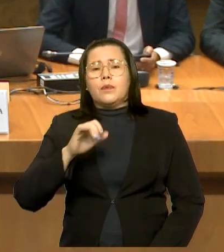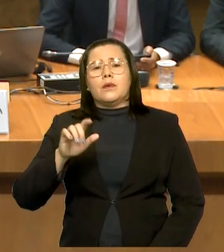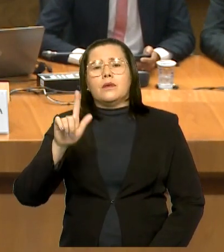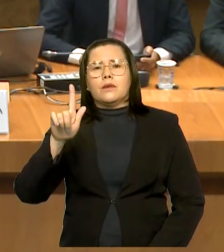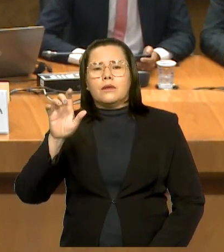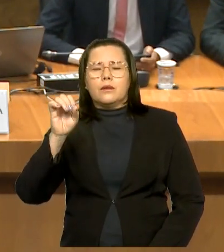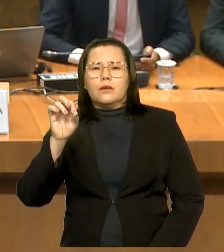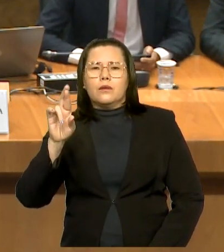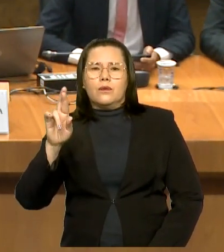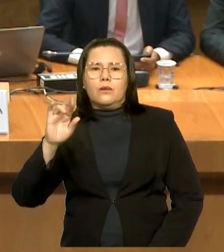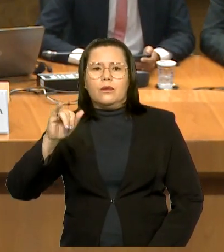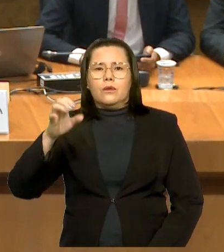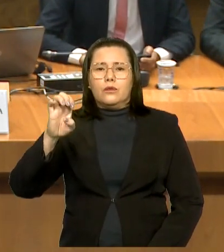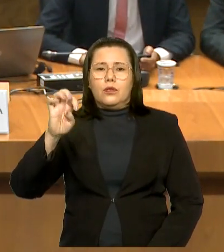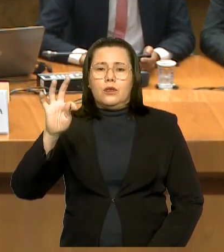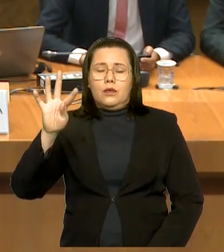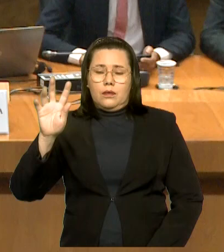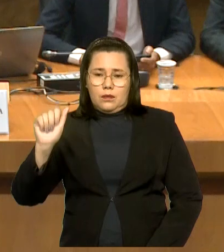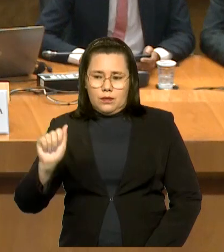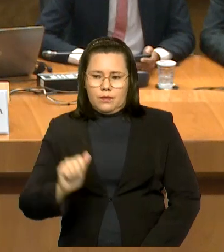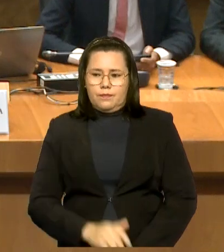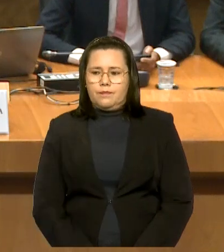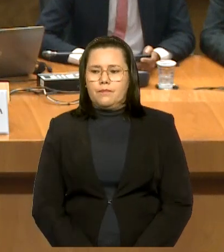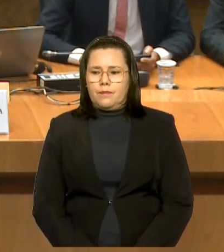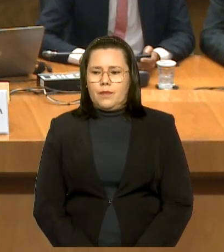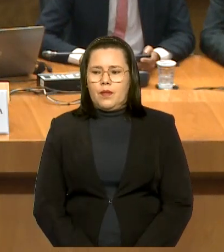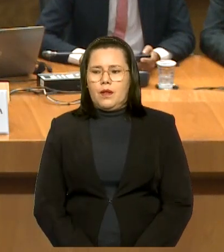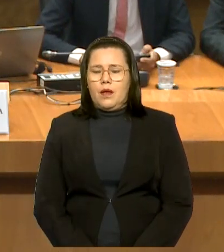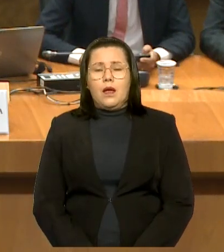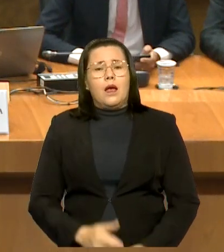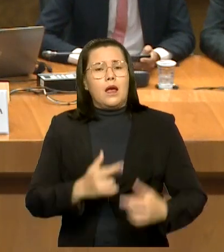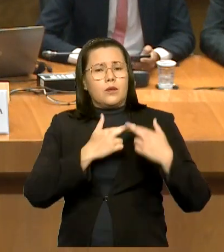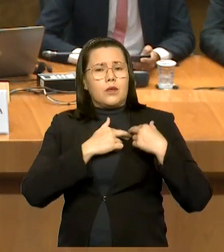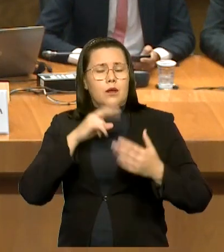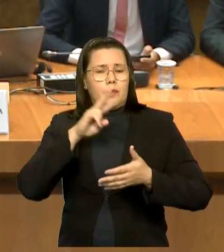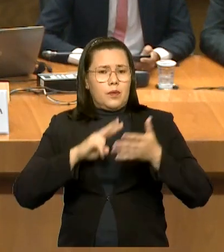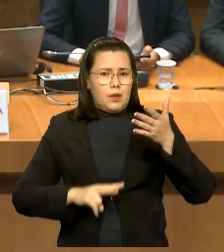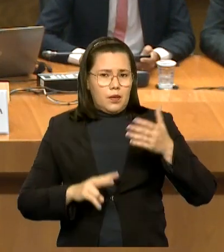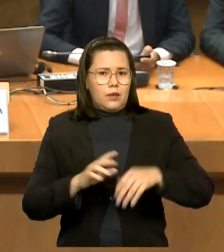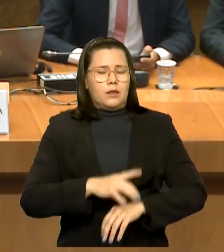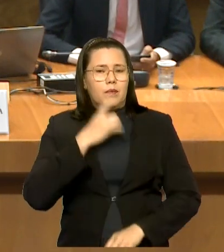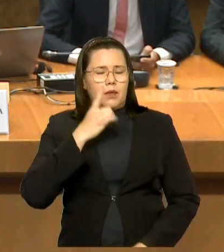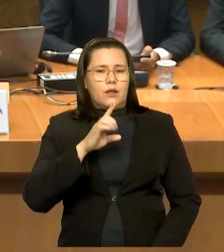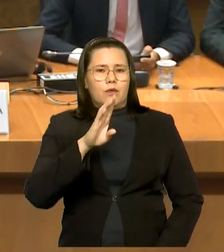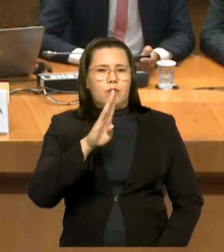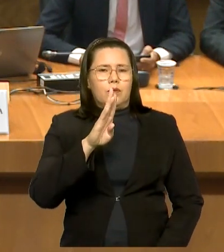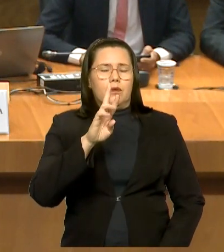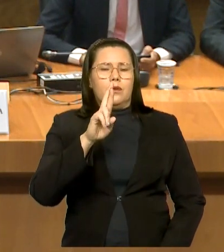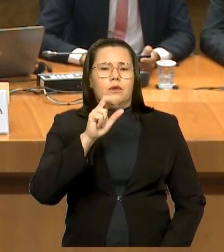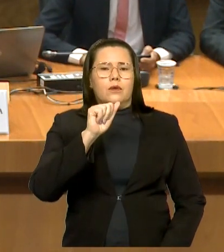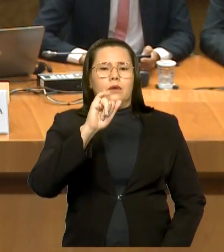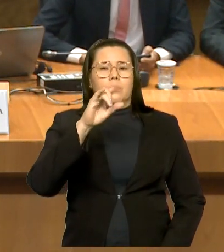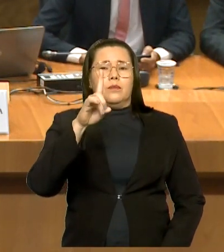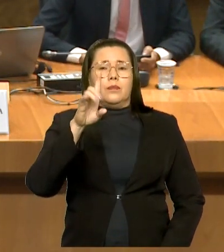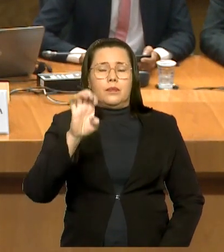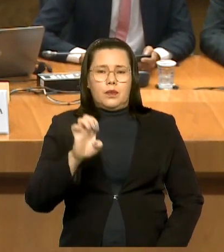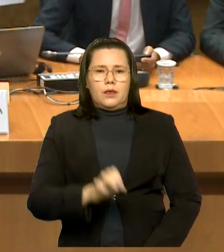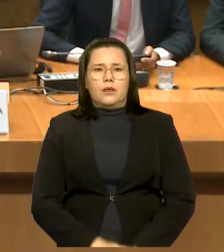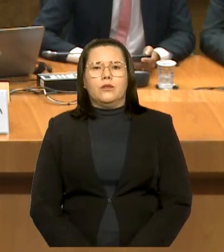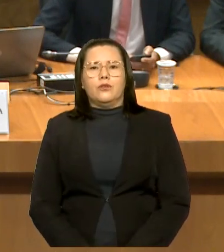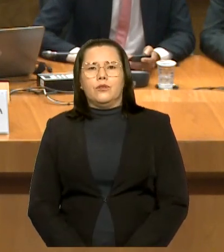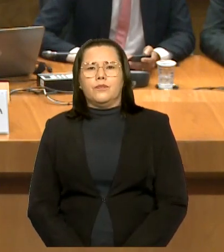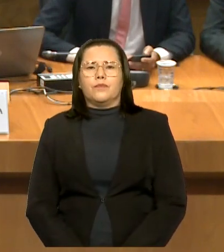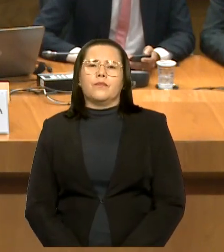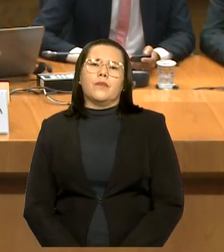e Cidadania, relator deputado Fernando Braide, e de Direitos Humanos e das Minorias, relator deputado Elton do Curso. Em